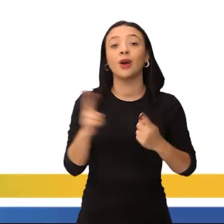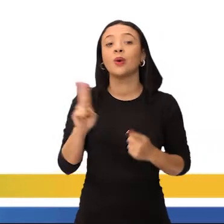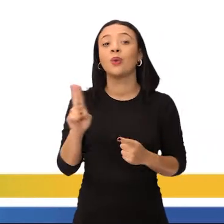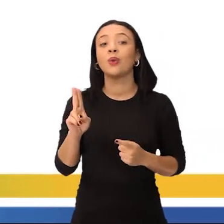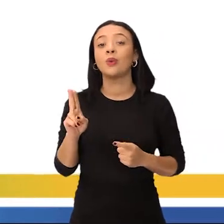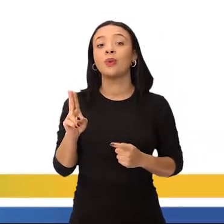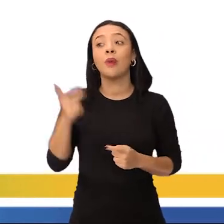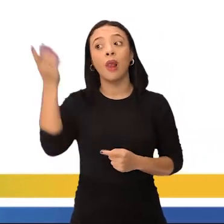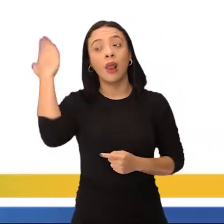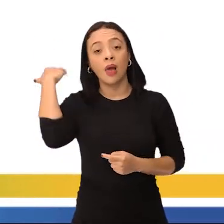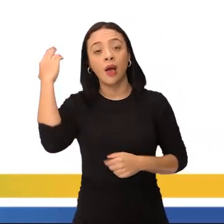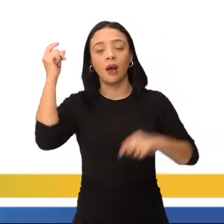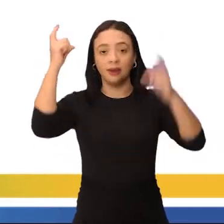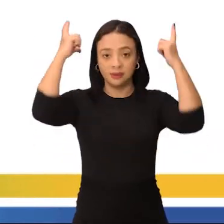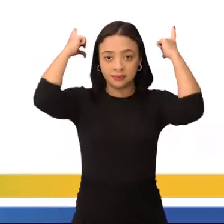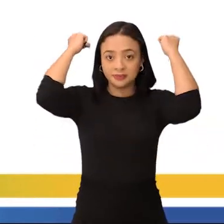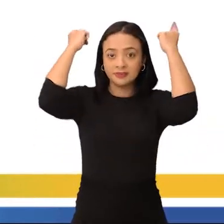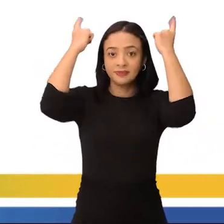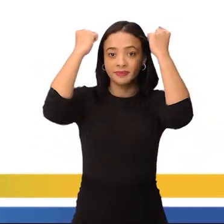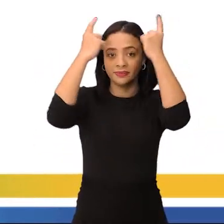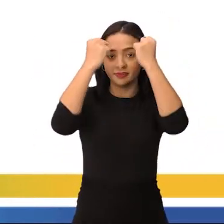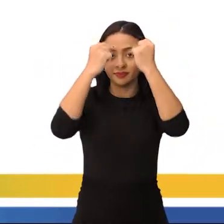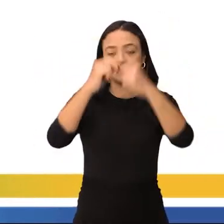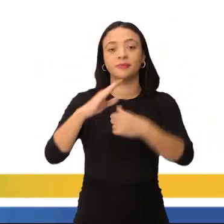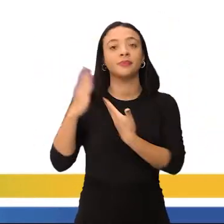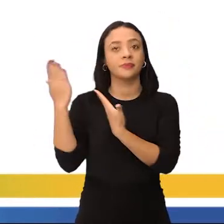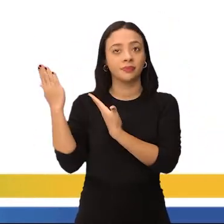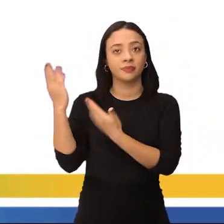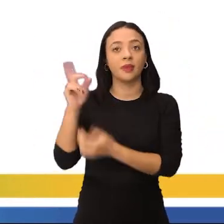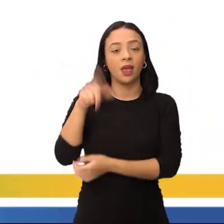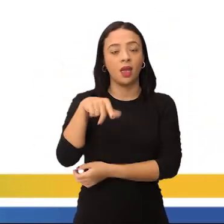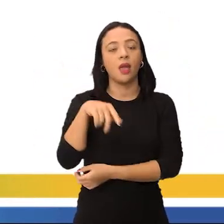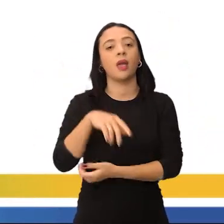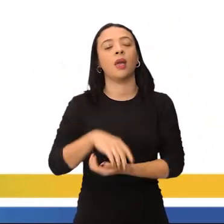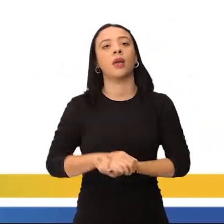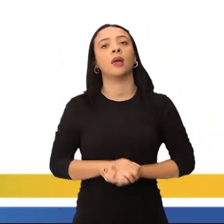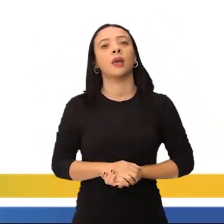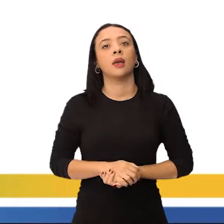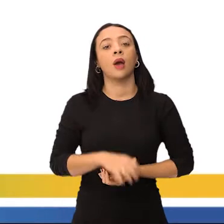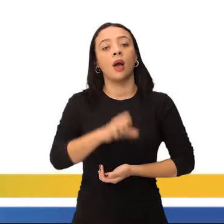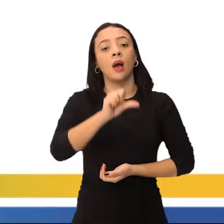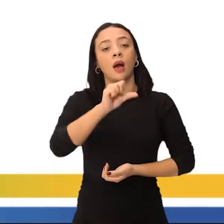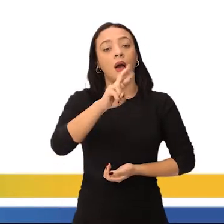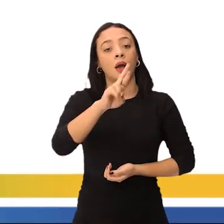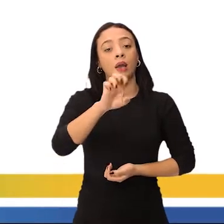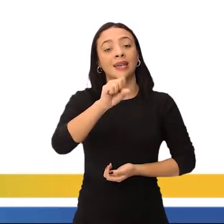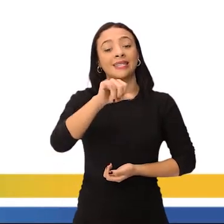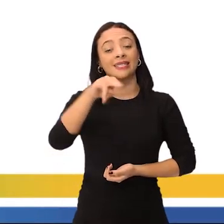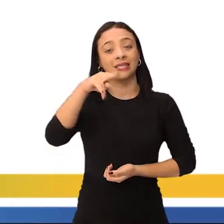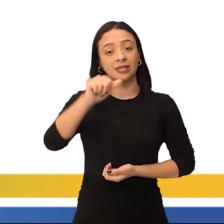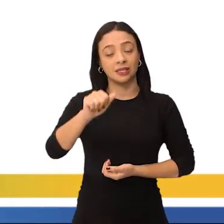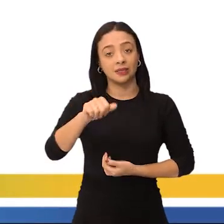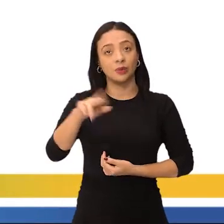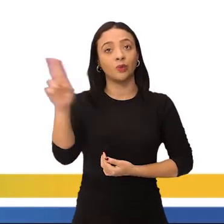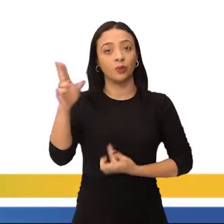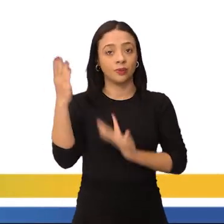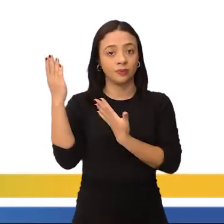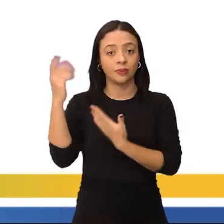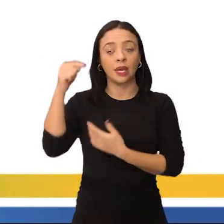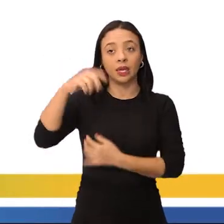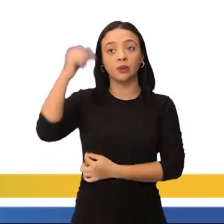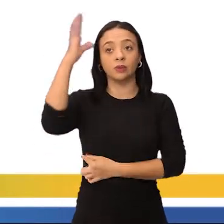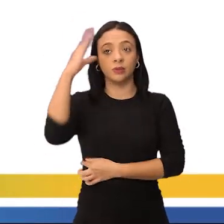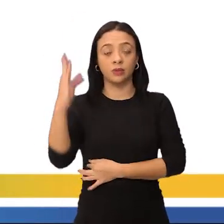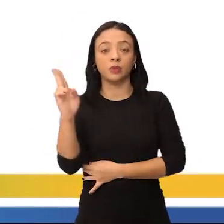era chamada assim lá na Grécia Não essa Pedrinha é uma resenha né ela era chamada de elétron na Grécia e